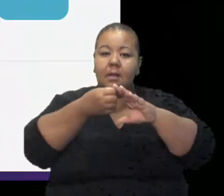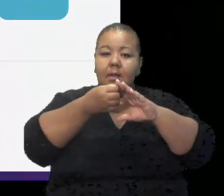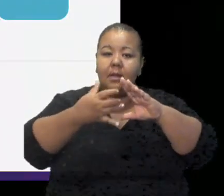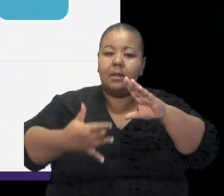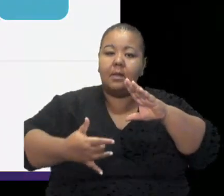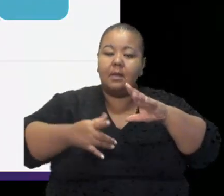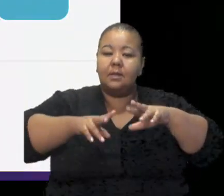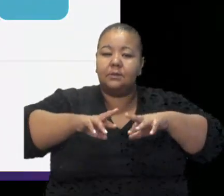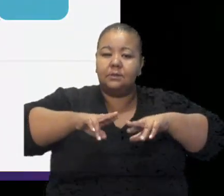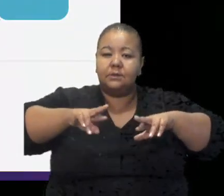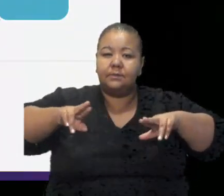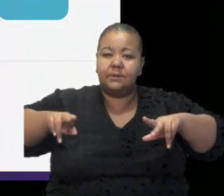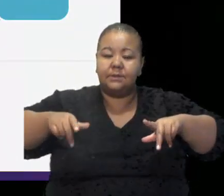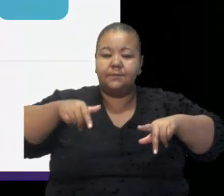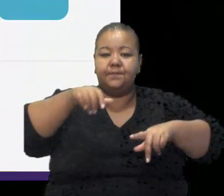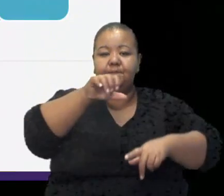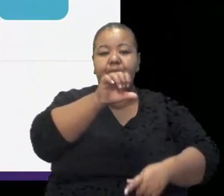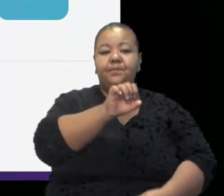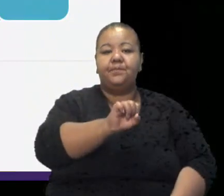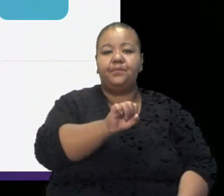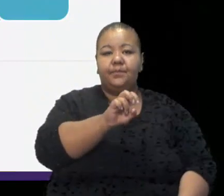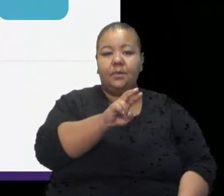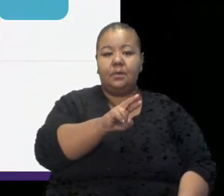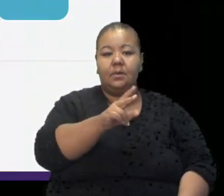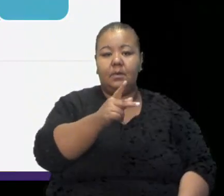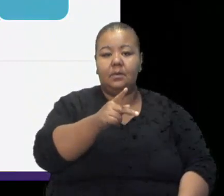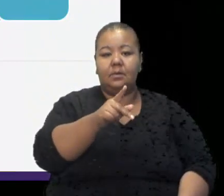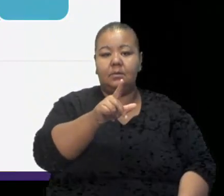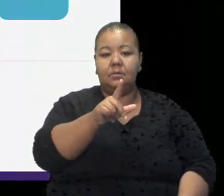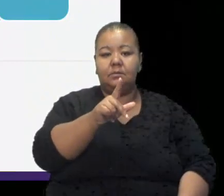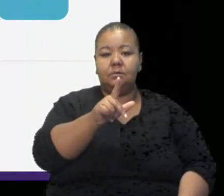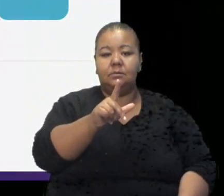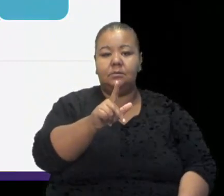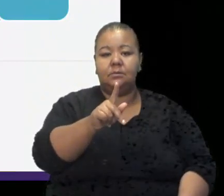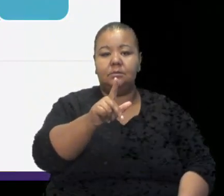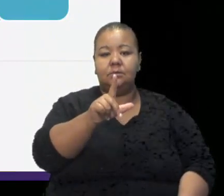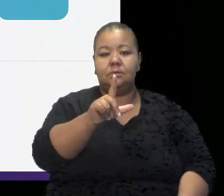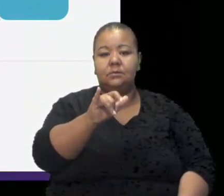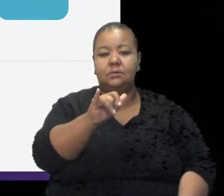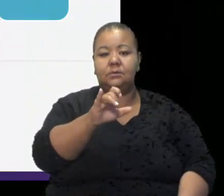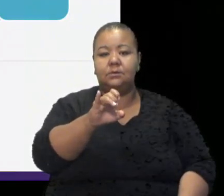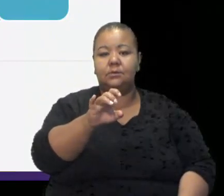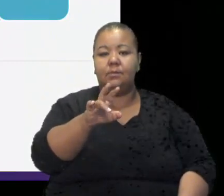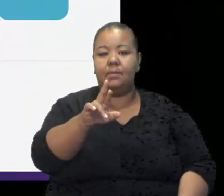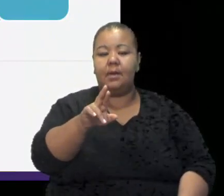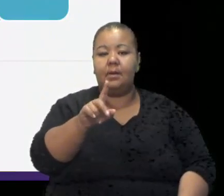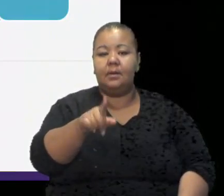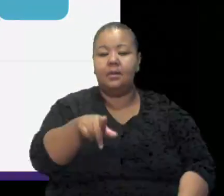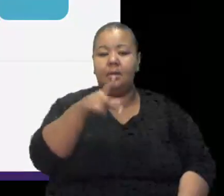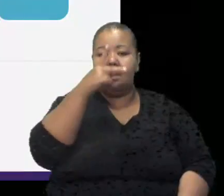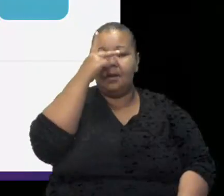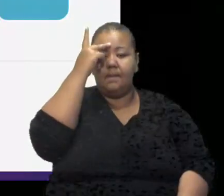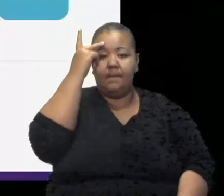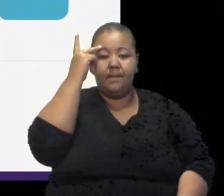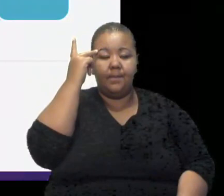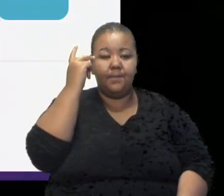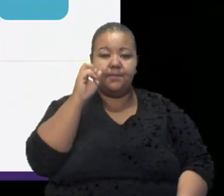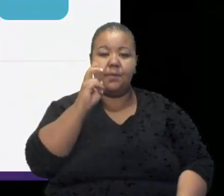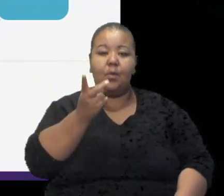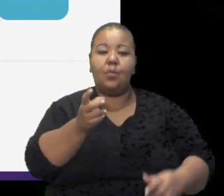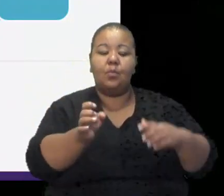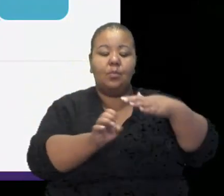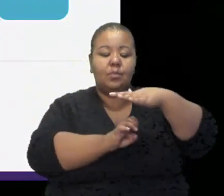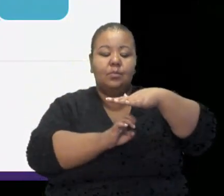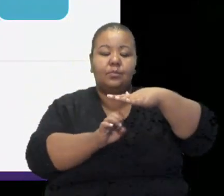diferente, né? O supplier, então, é uma pessoa ou uma organização provedoras dos inputs